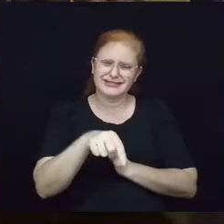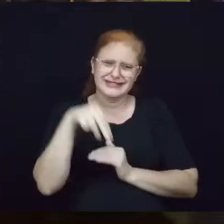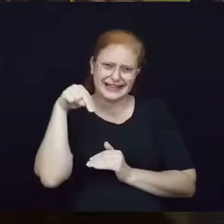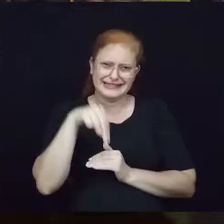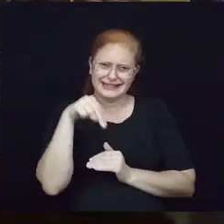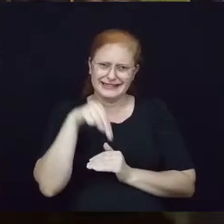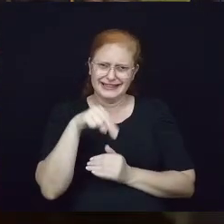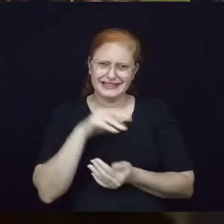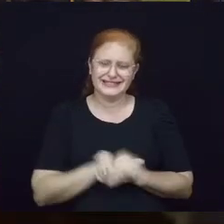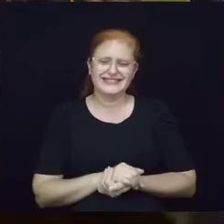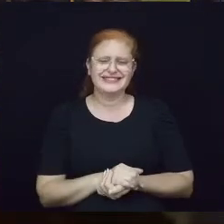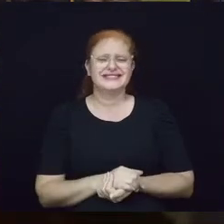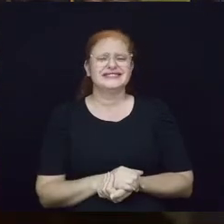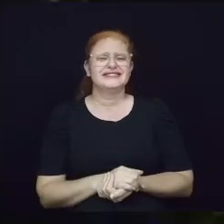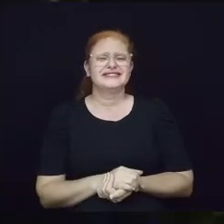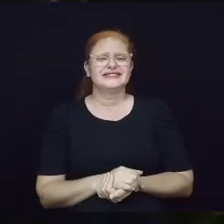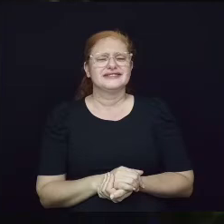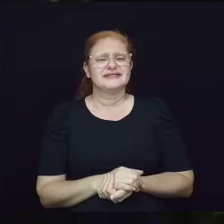não.